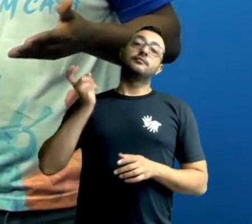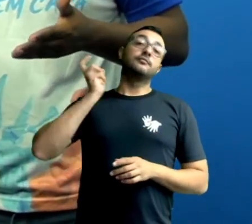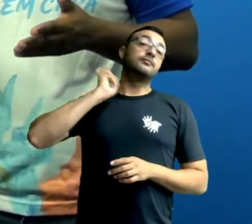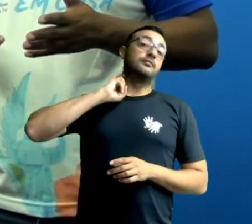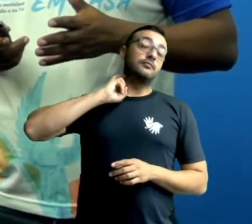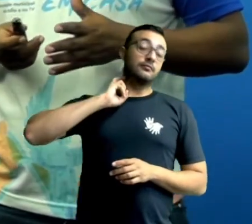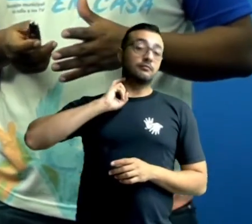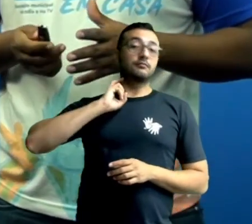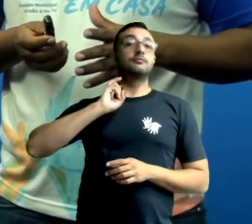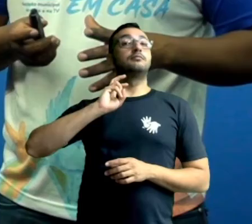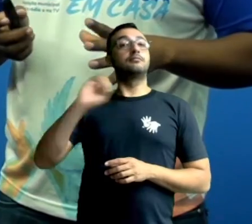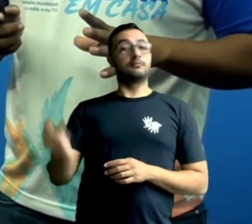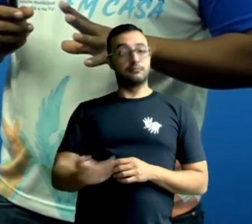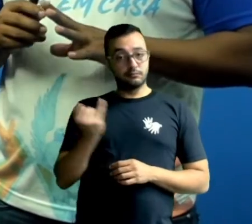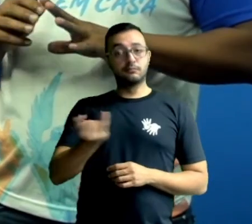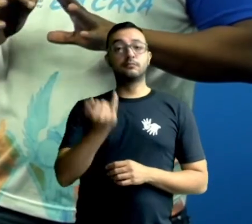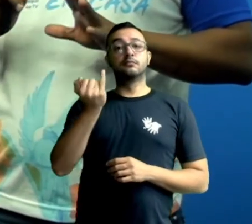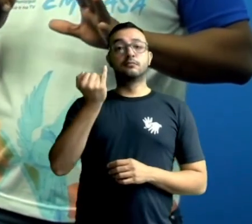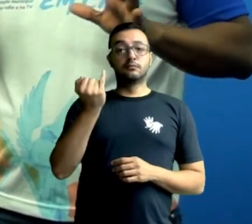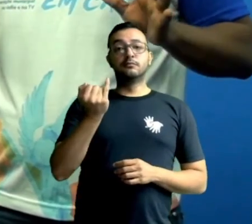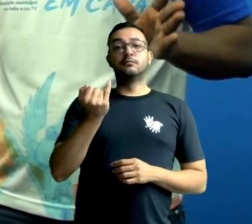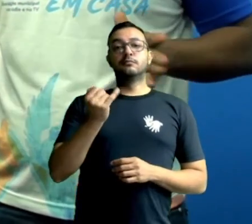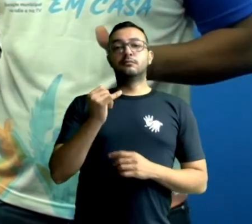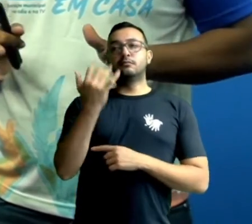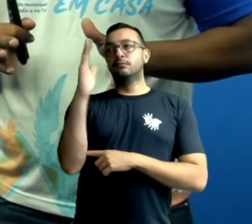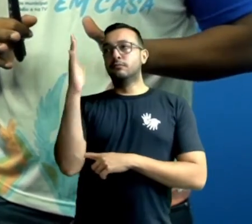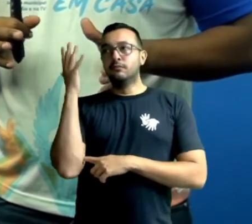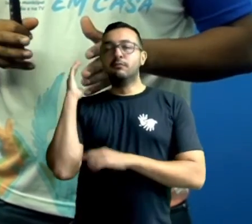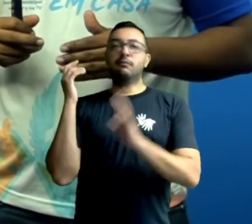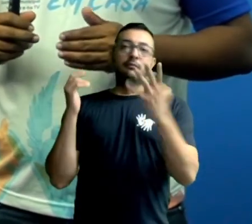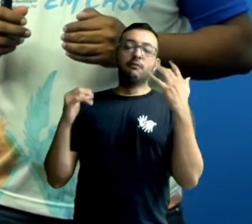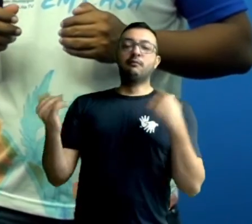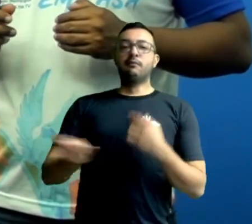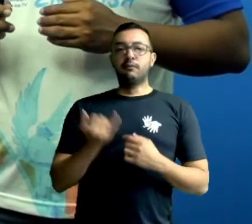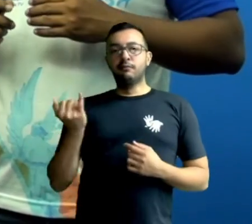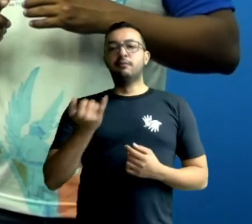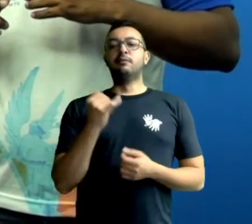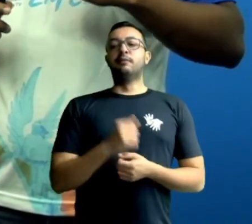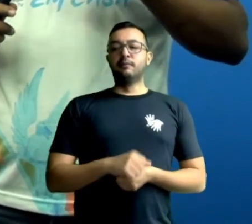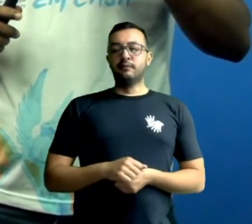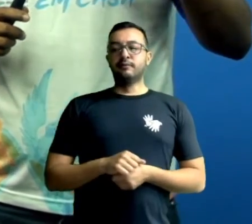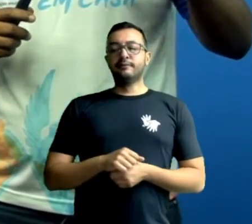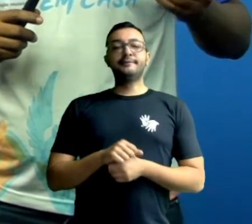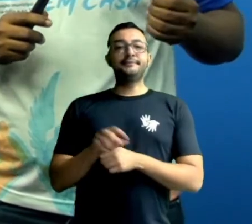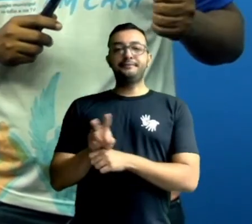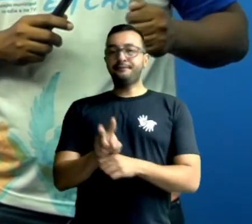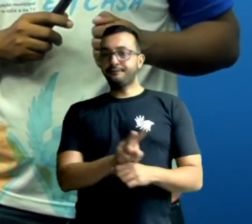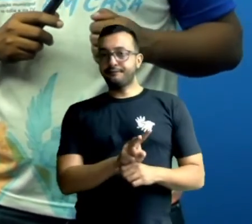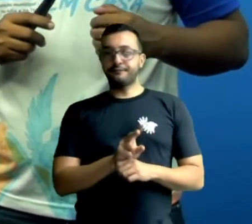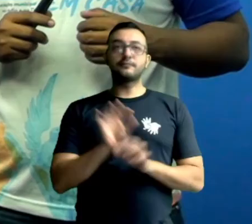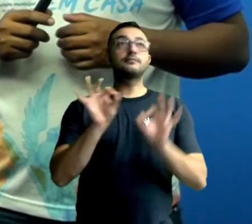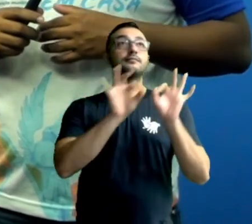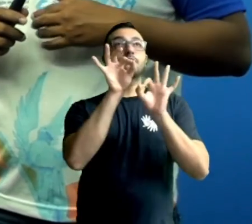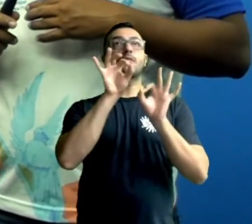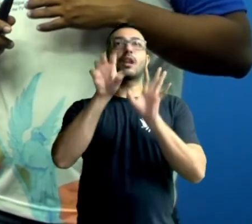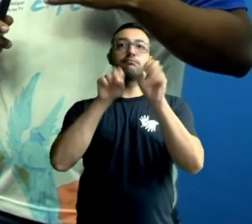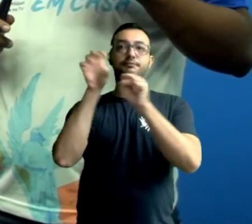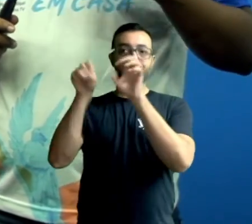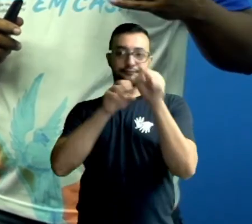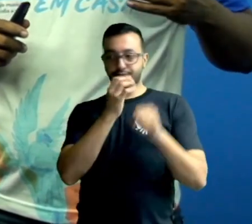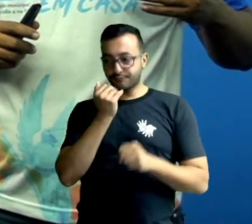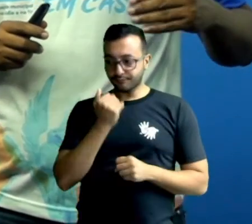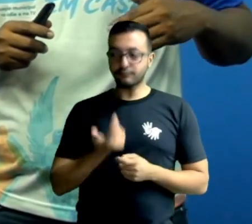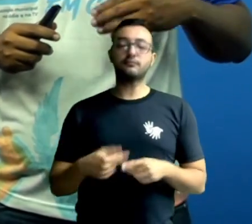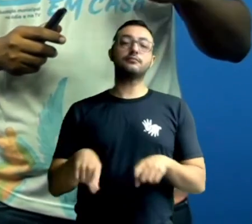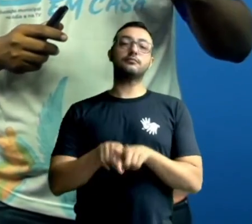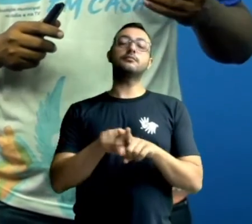animais muito importantes para o nosso meio ambiente. Eles controlam a população de insetos, eles